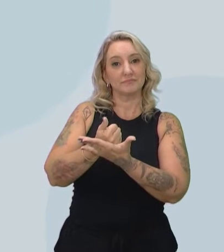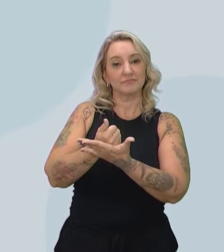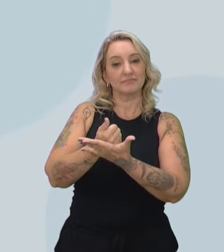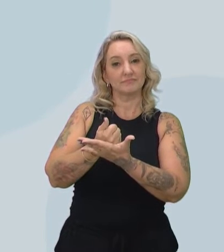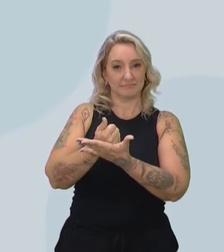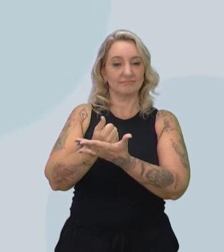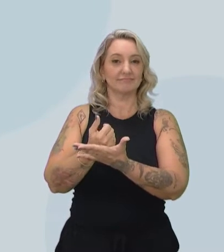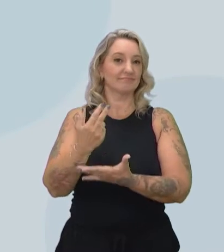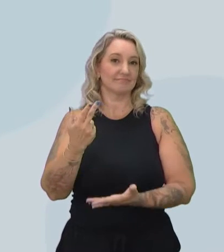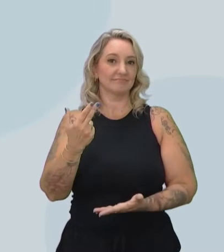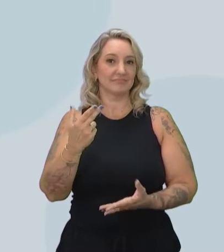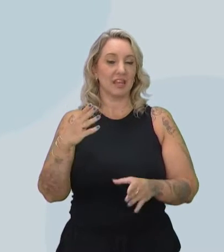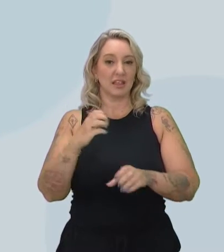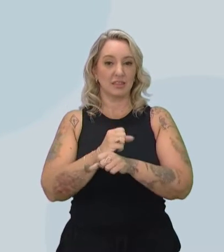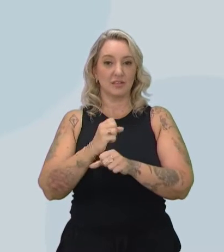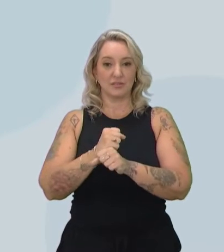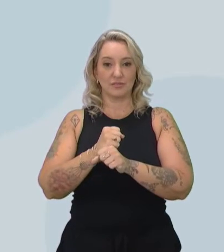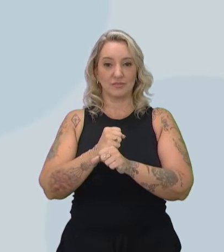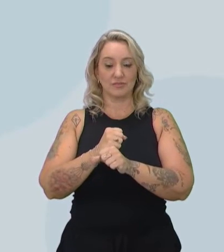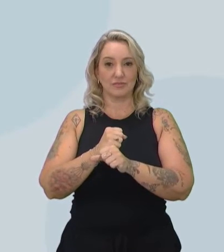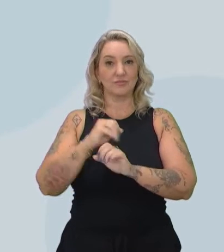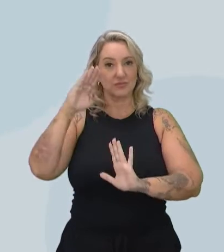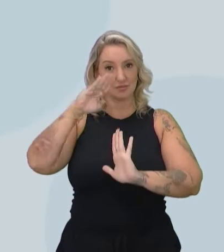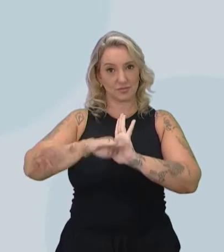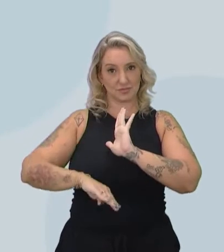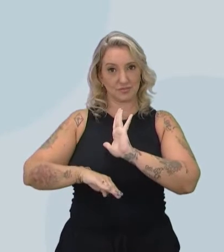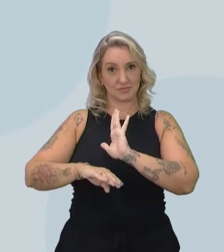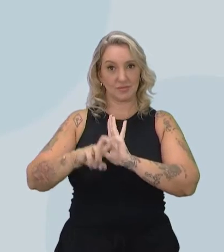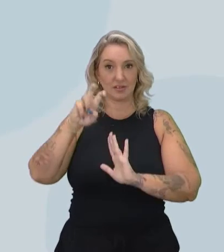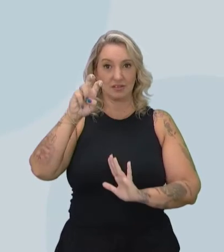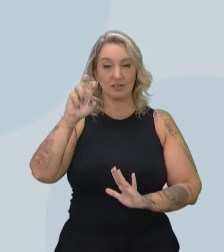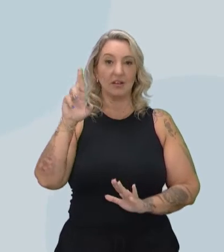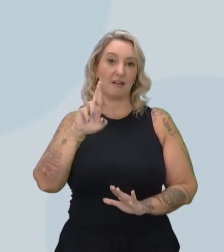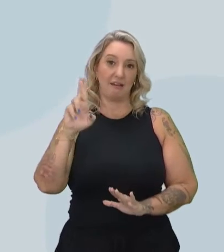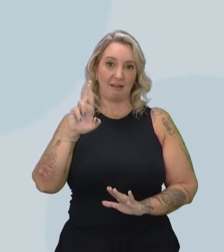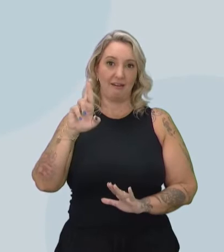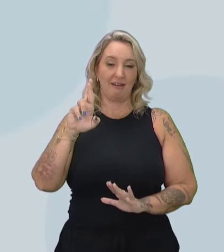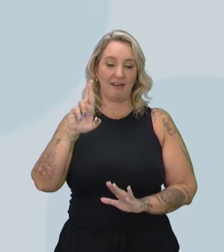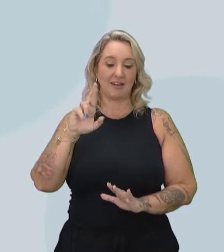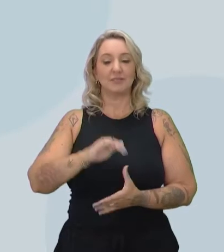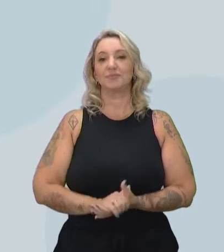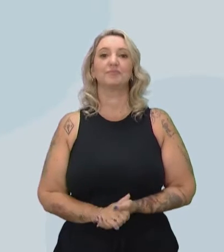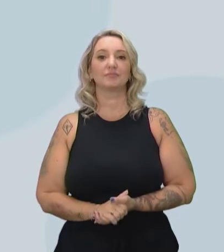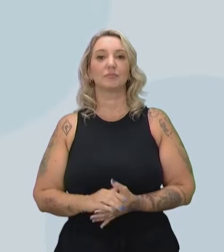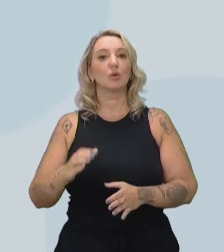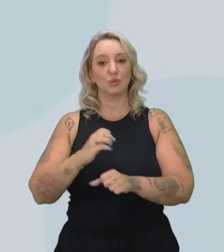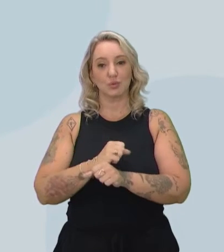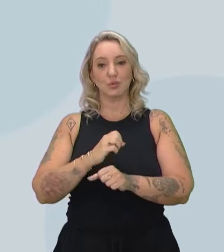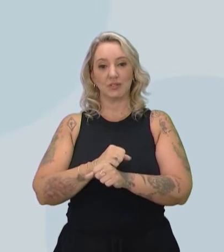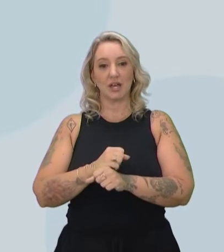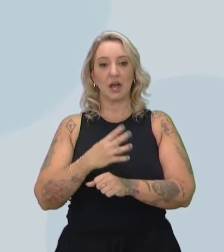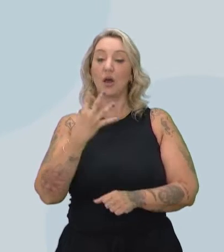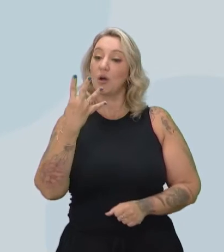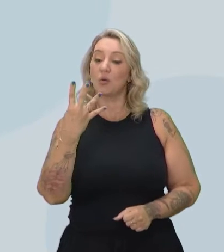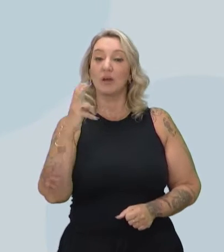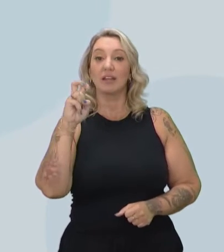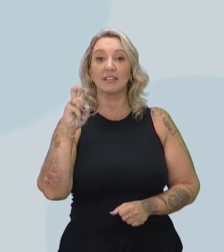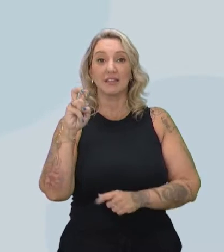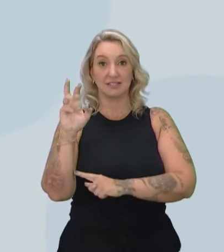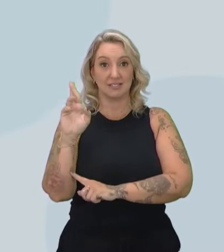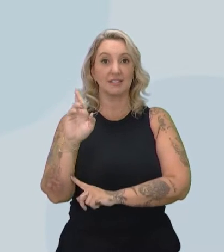igual ao valor total subtraído do desconto, né? Então, é R$50 menos 5, aí, ó, se a gente for falar em